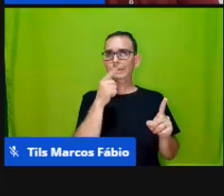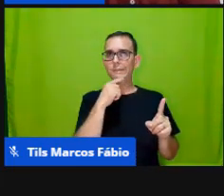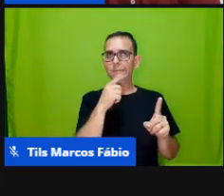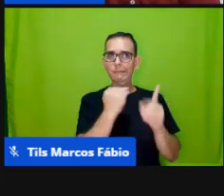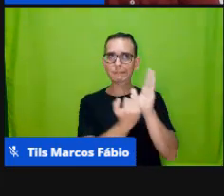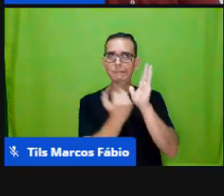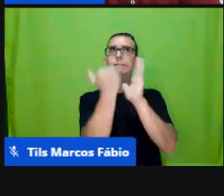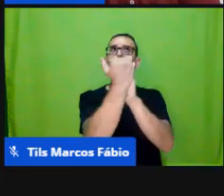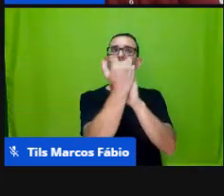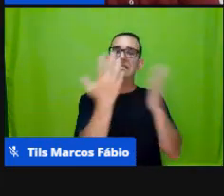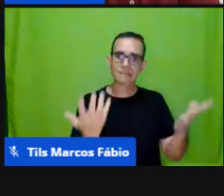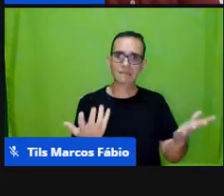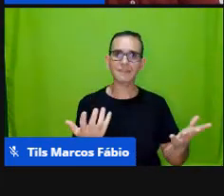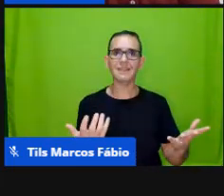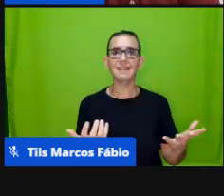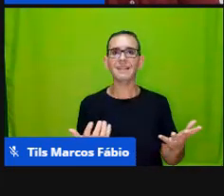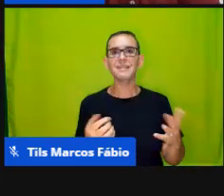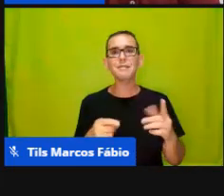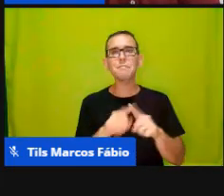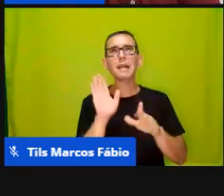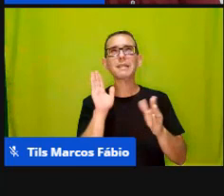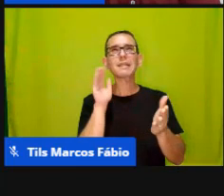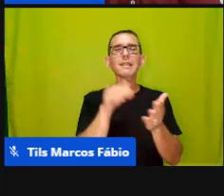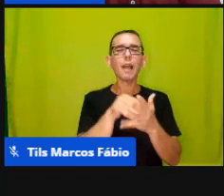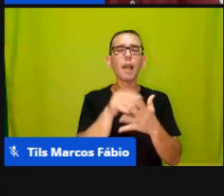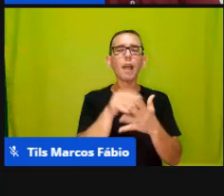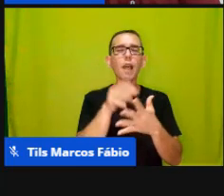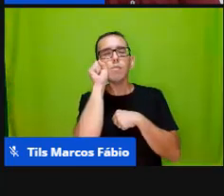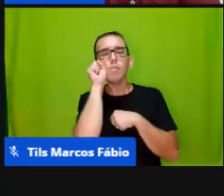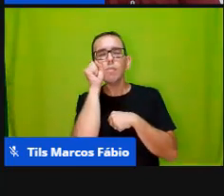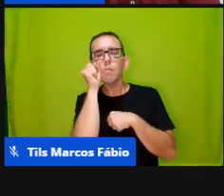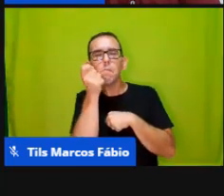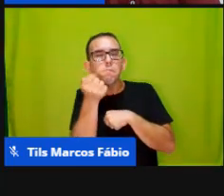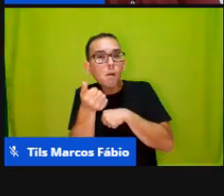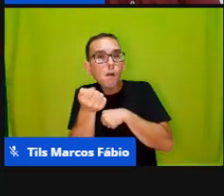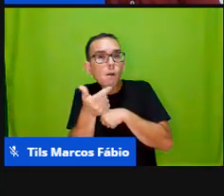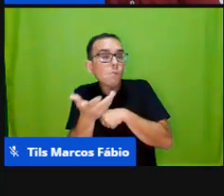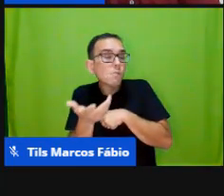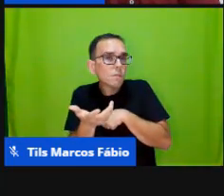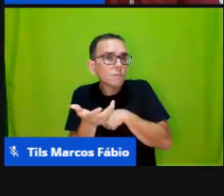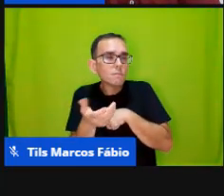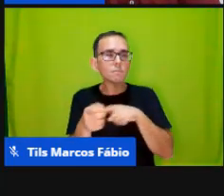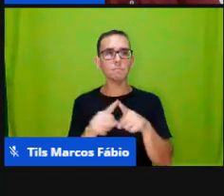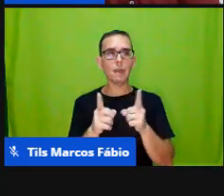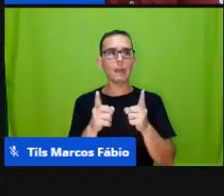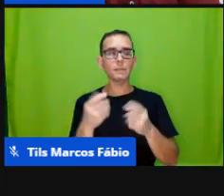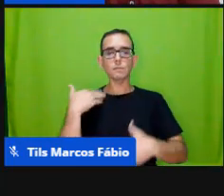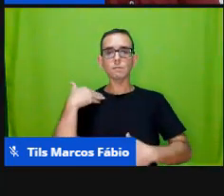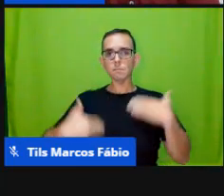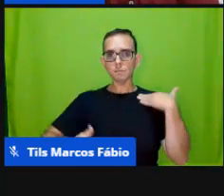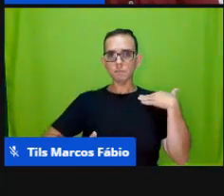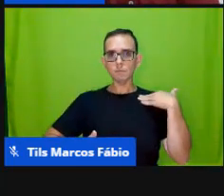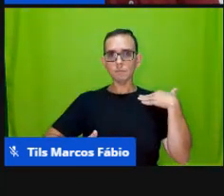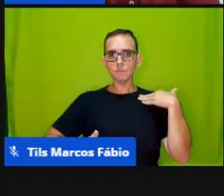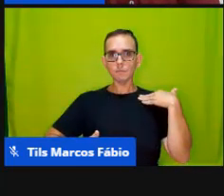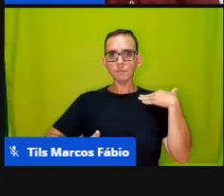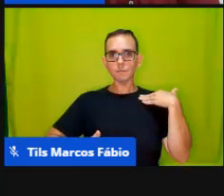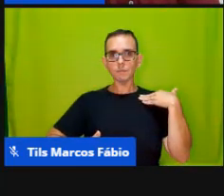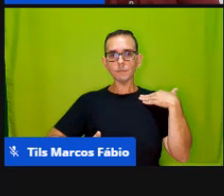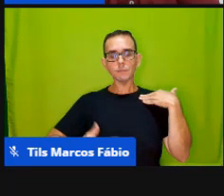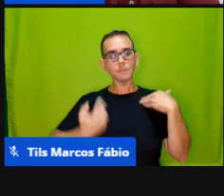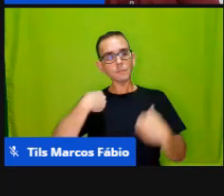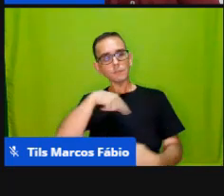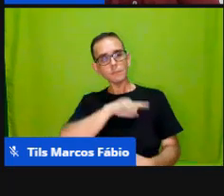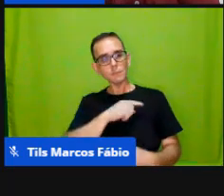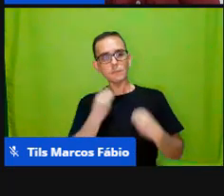mas talvez eu tenha dormido pouco. Mas a capacidade física, a capacidade que a gente traz